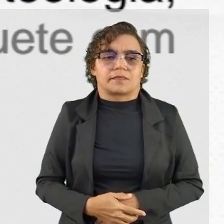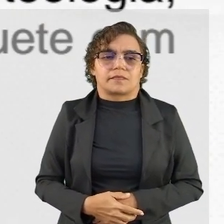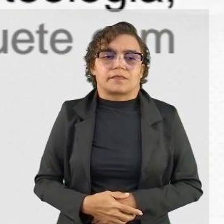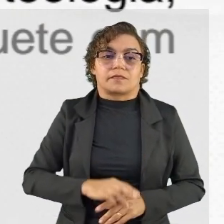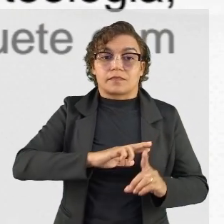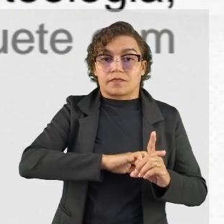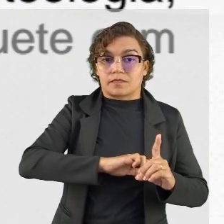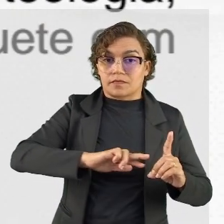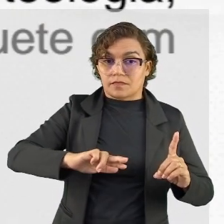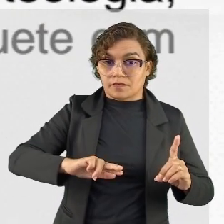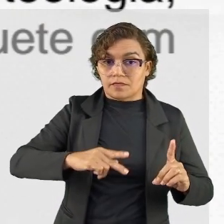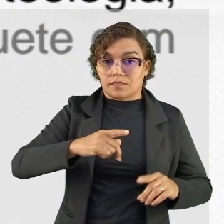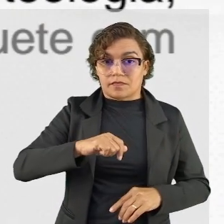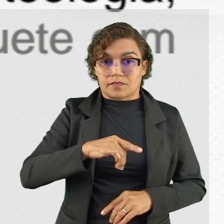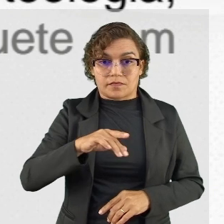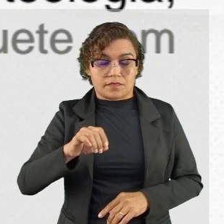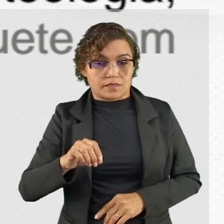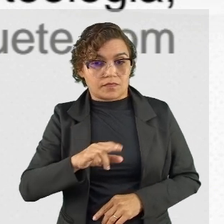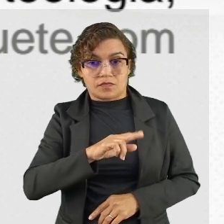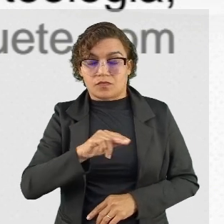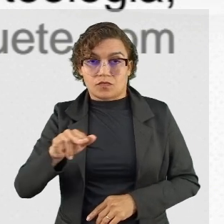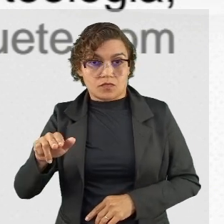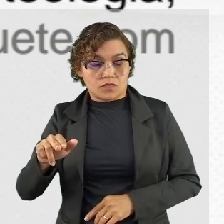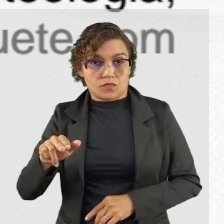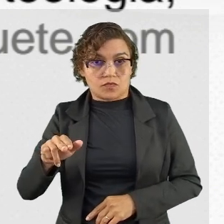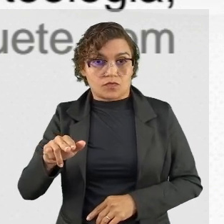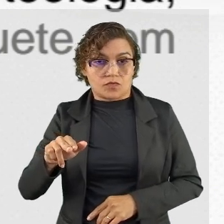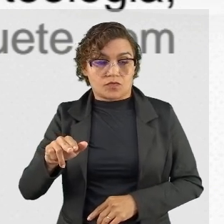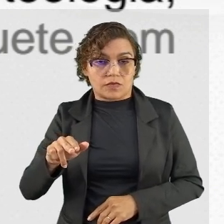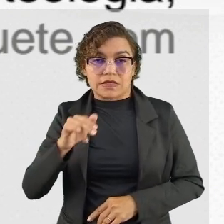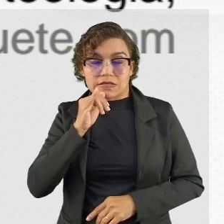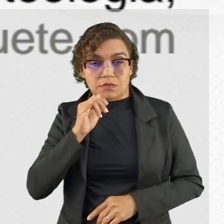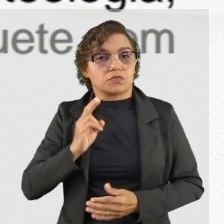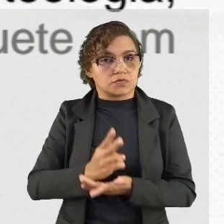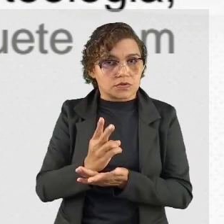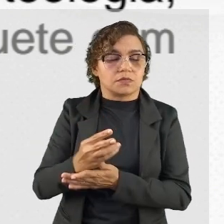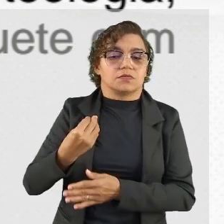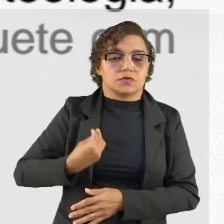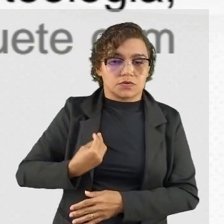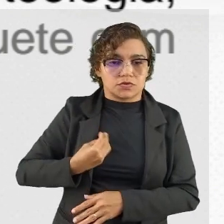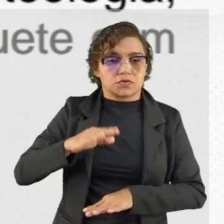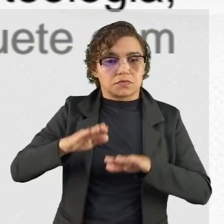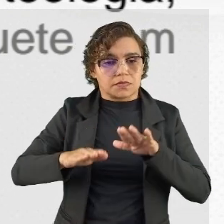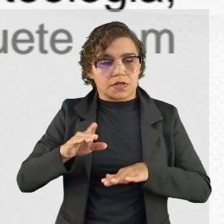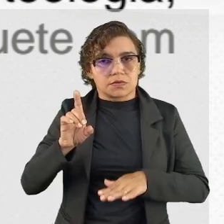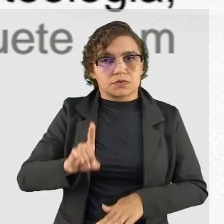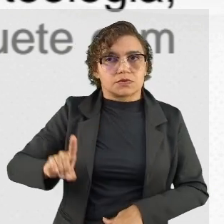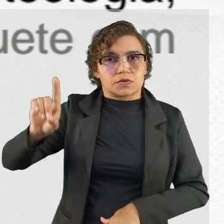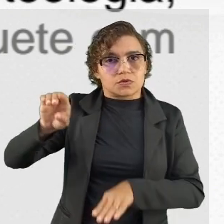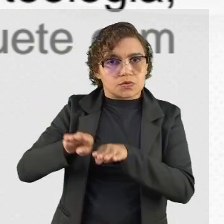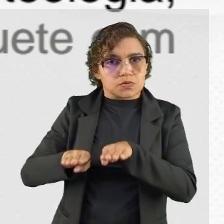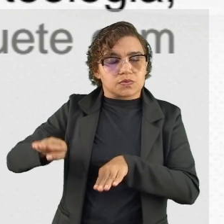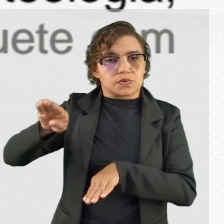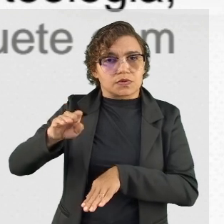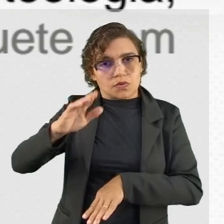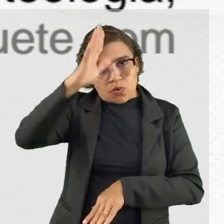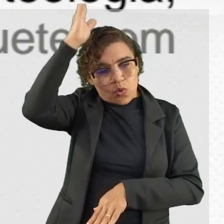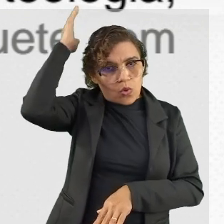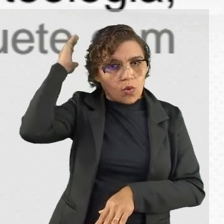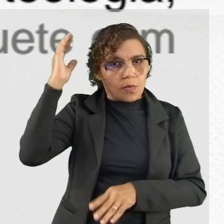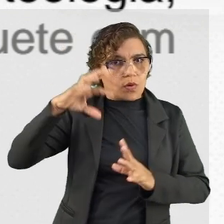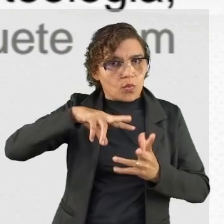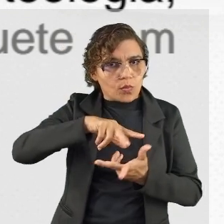Os deuses pagãos nunca deixaram de existir, mesmo com o triunfo cristão. E Roma não era o